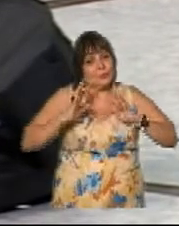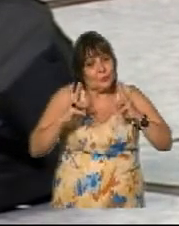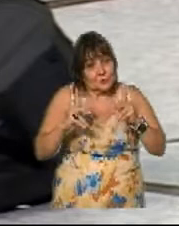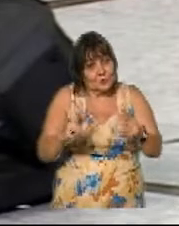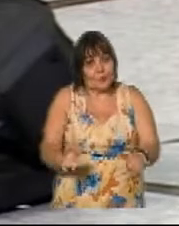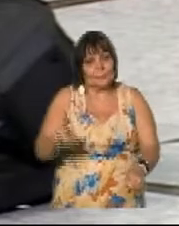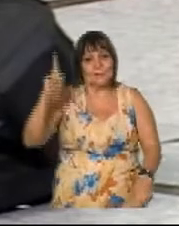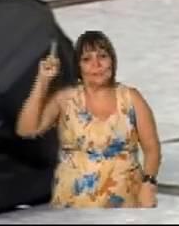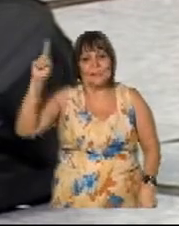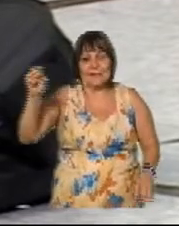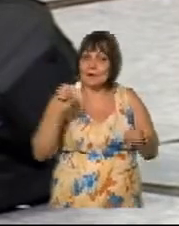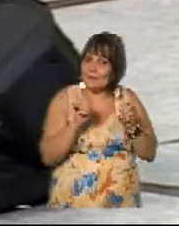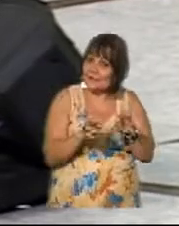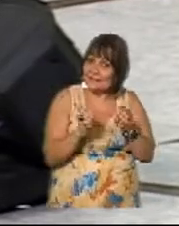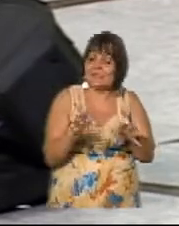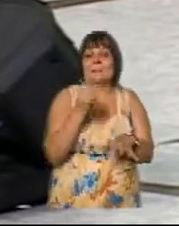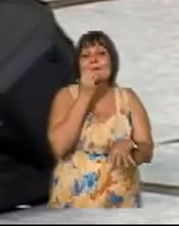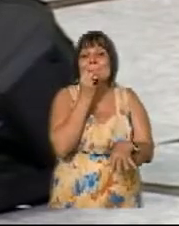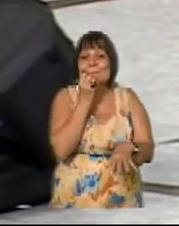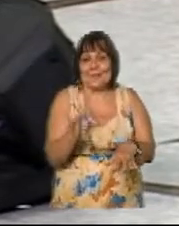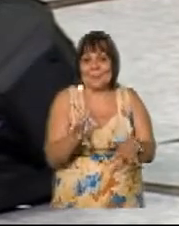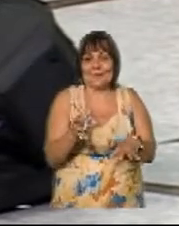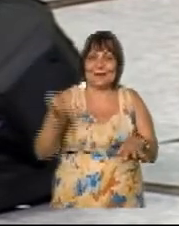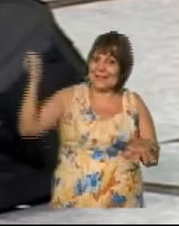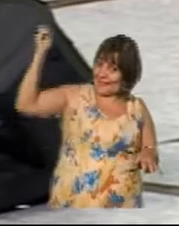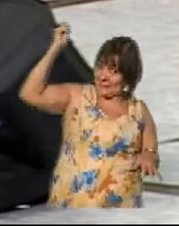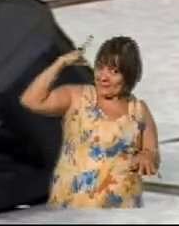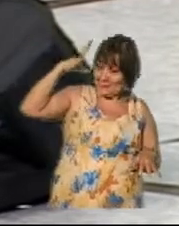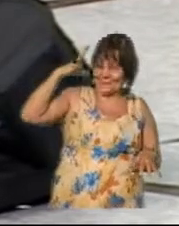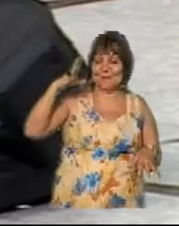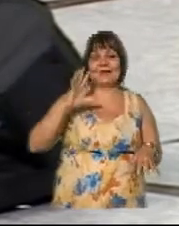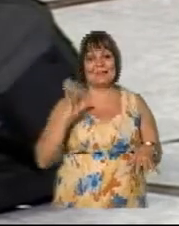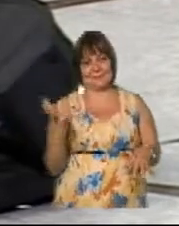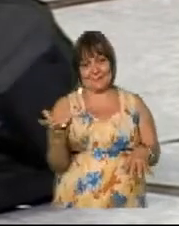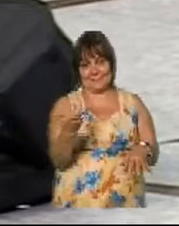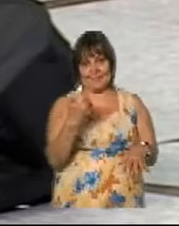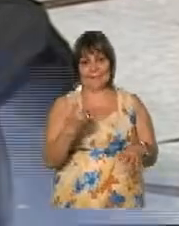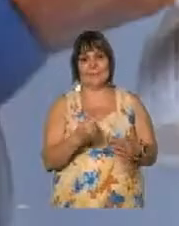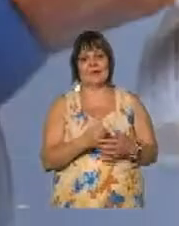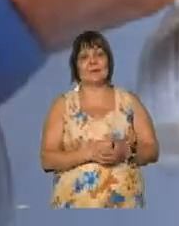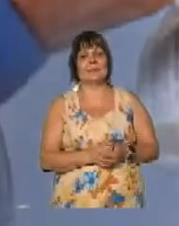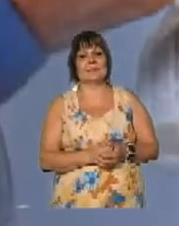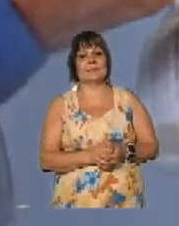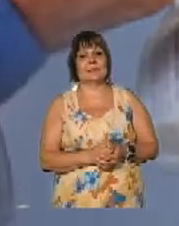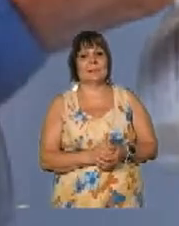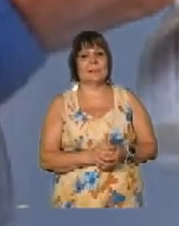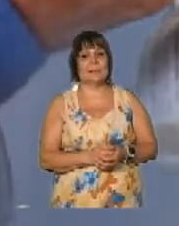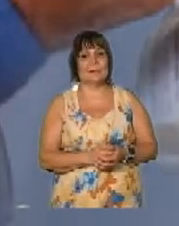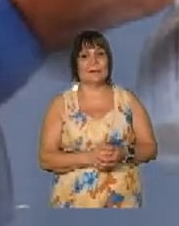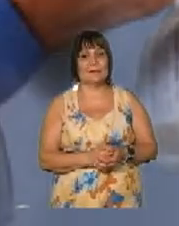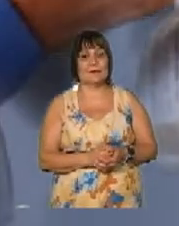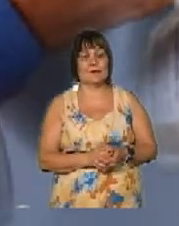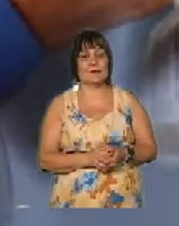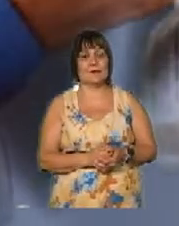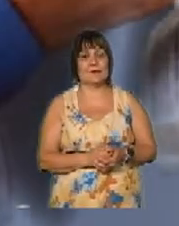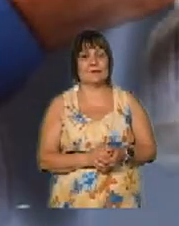Deus ensina é bom, é luz, é verdejante, é pasto de Deus. Eu disse: olha, tenho a